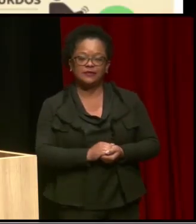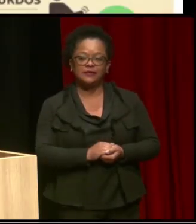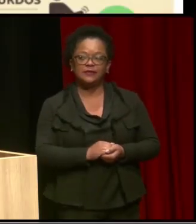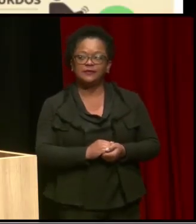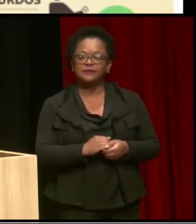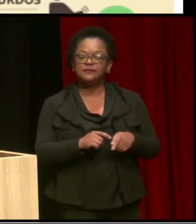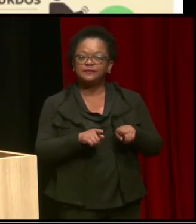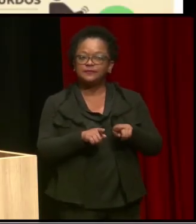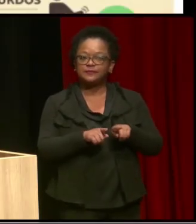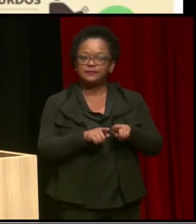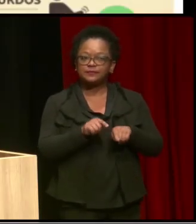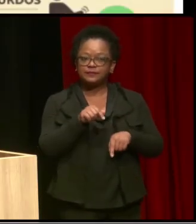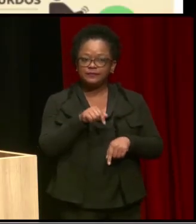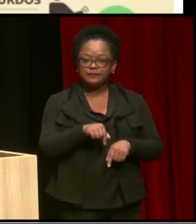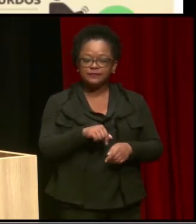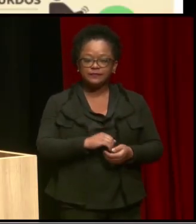desenho